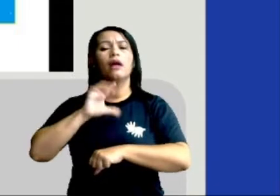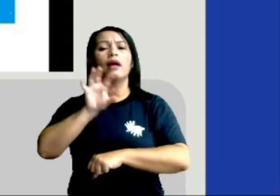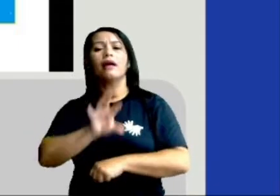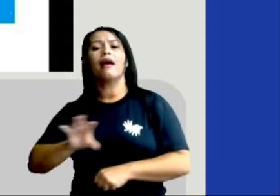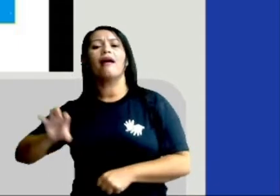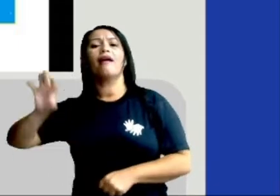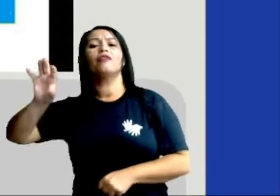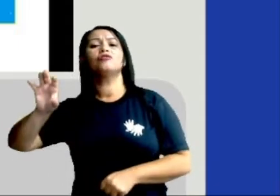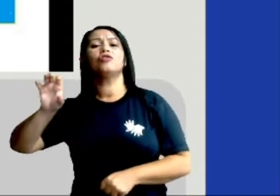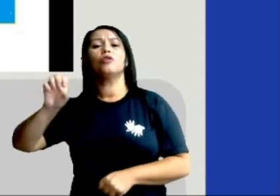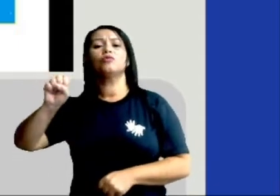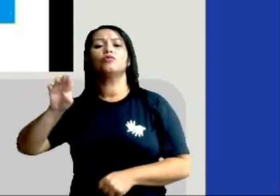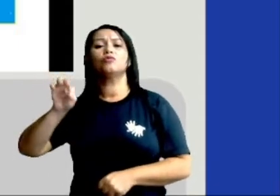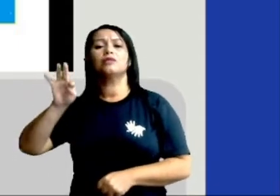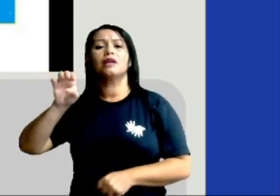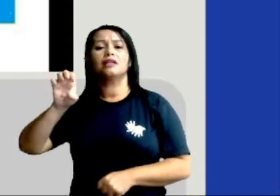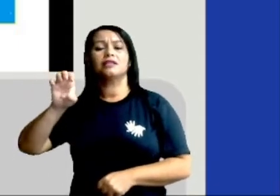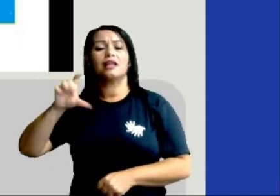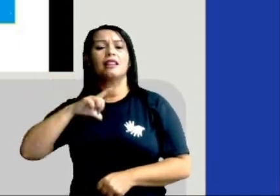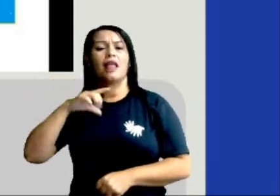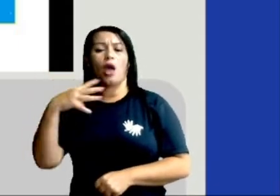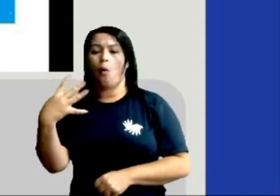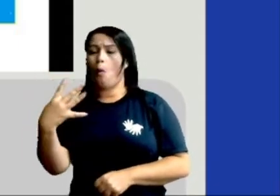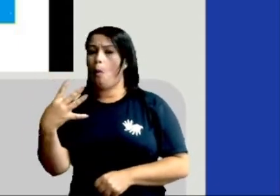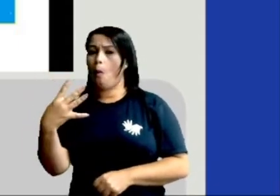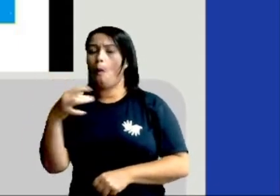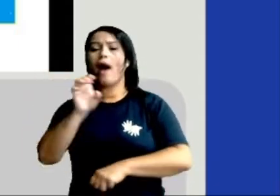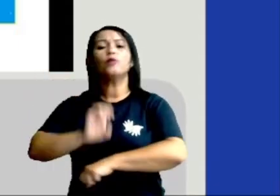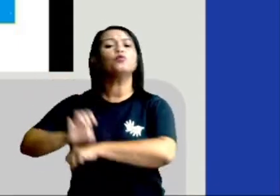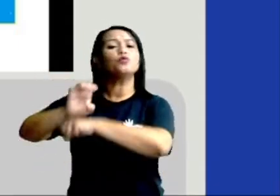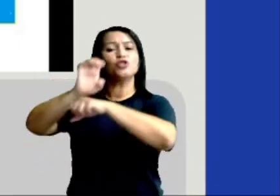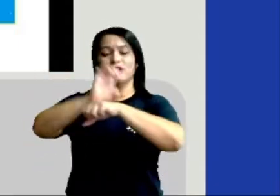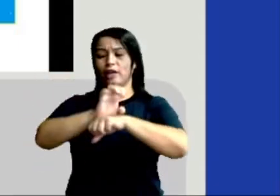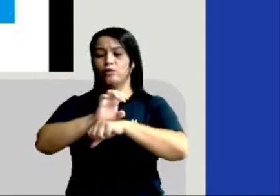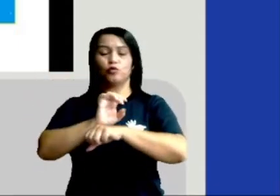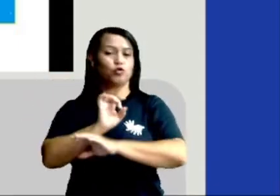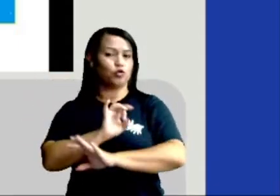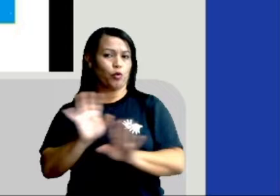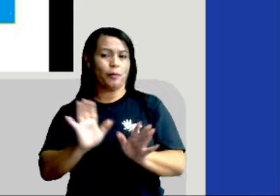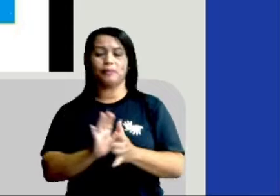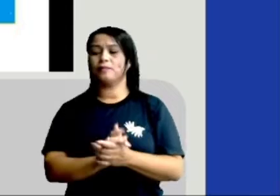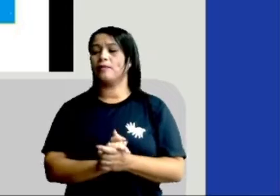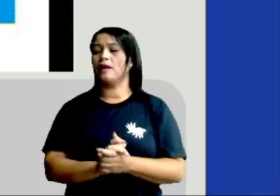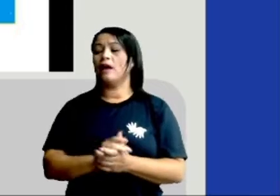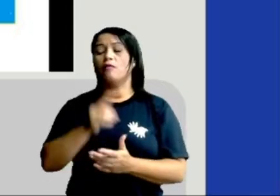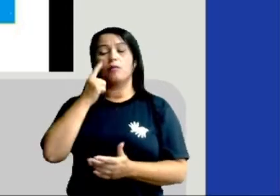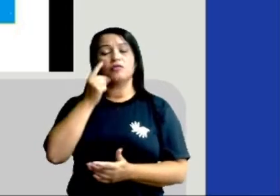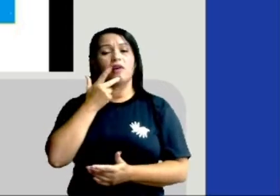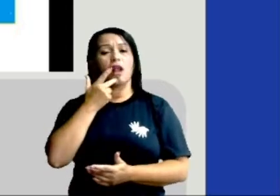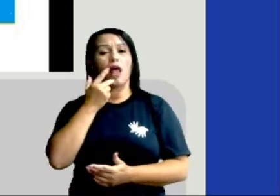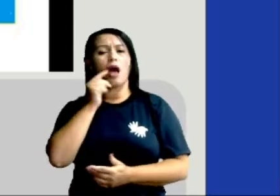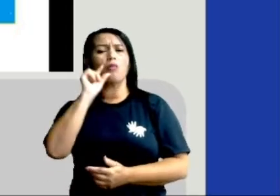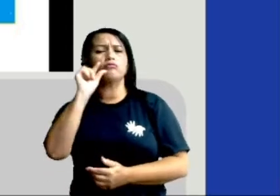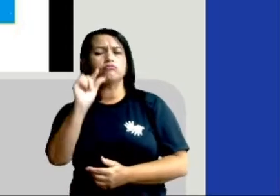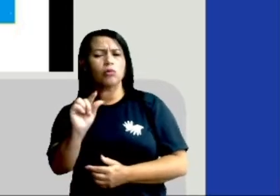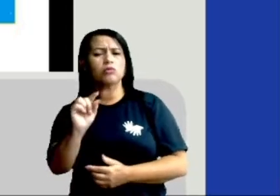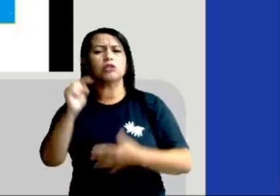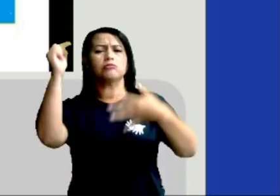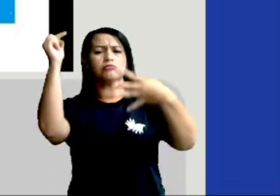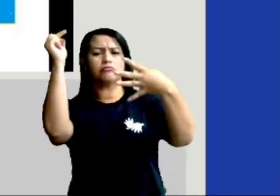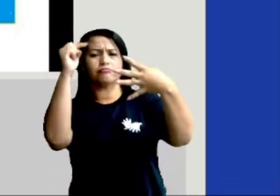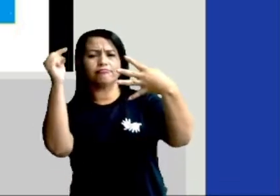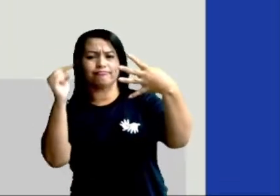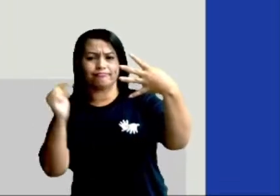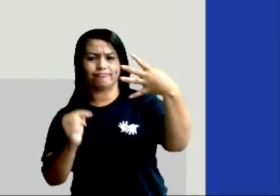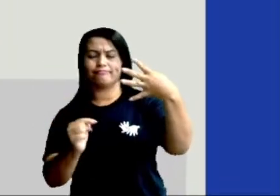tem apenas 4 estados, é composta por 4 estados, tá? A gente vai falar um pouquinho de cada